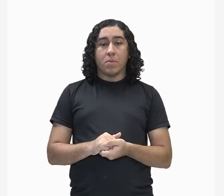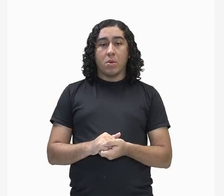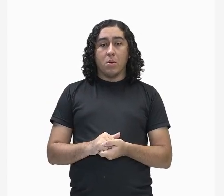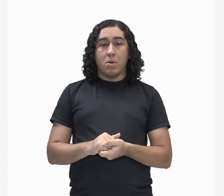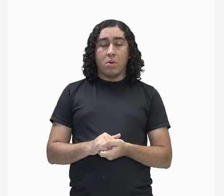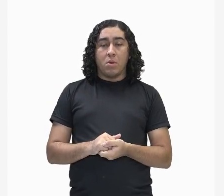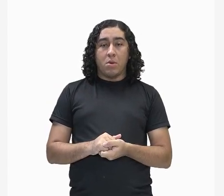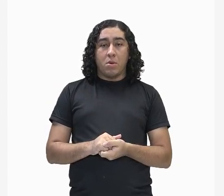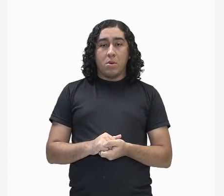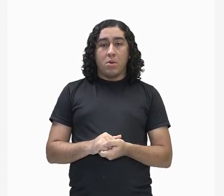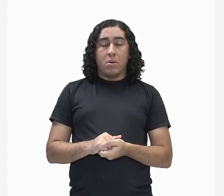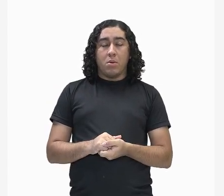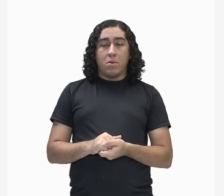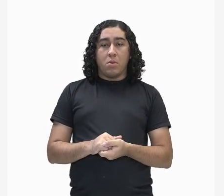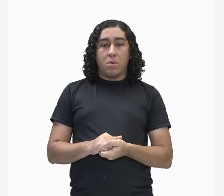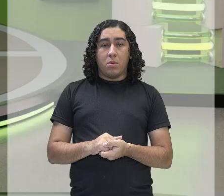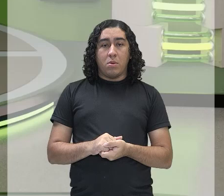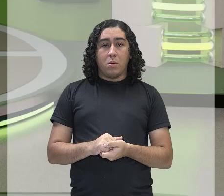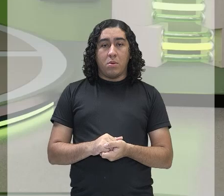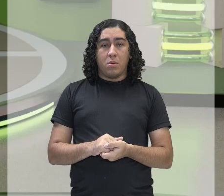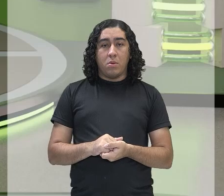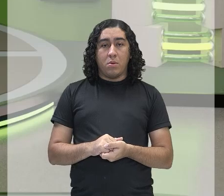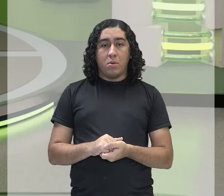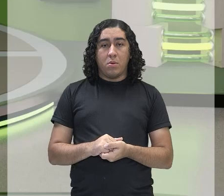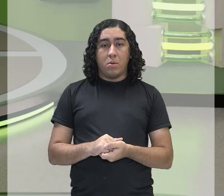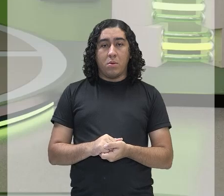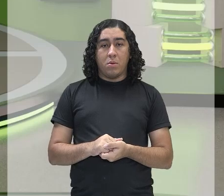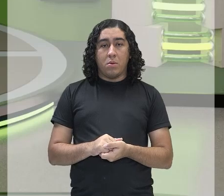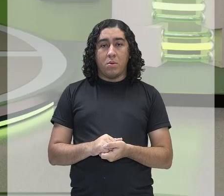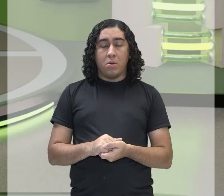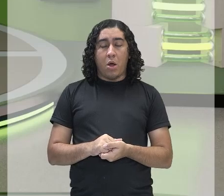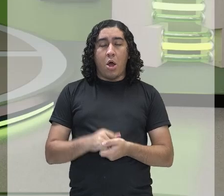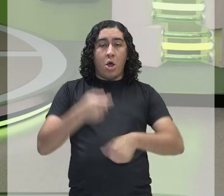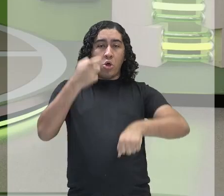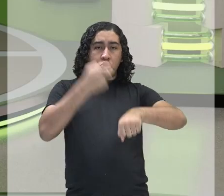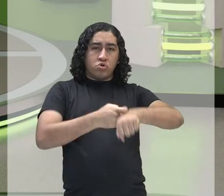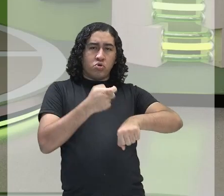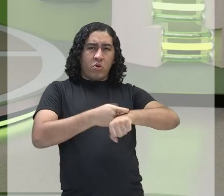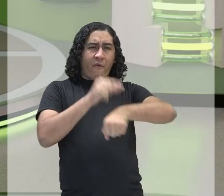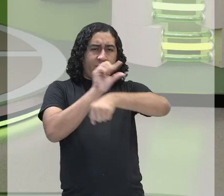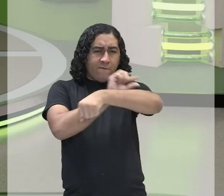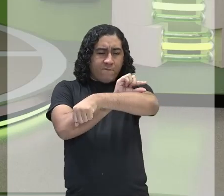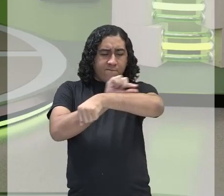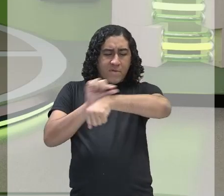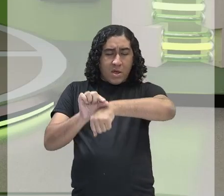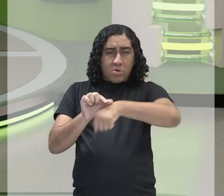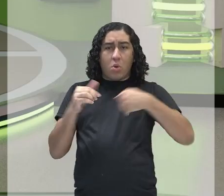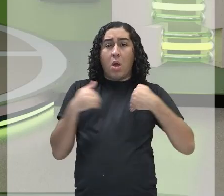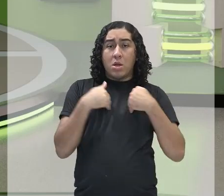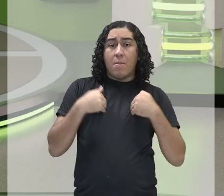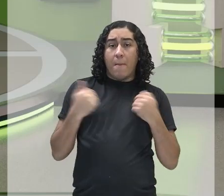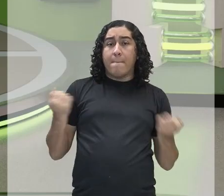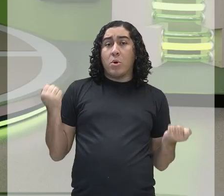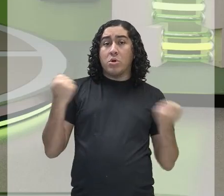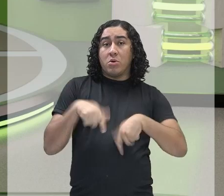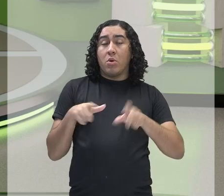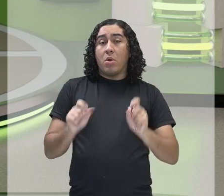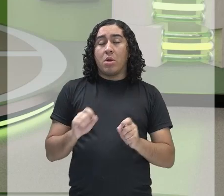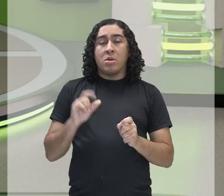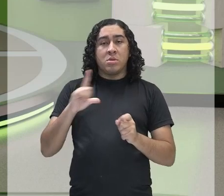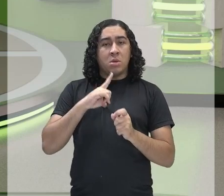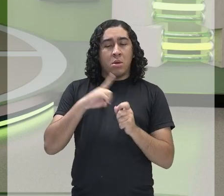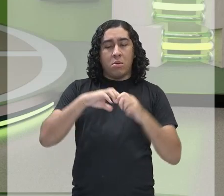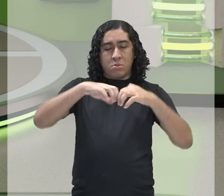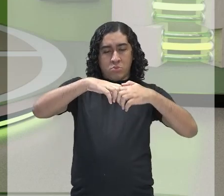ocorre essa troca, esse exoesqueleto, ele é mais fininho, né? O animal, ele consegue ali sair